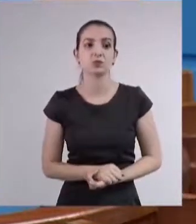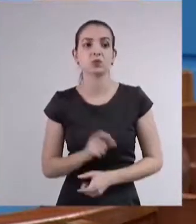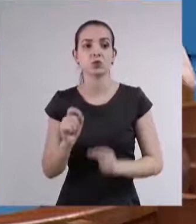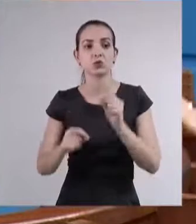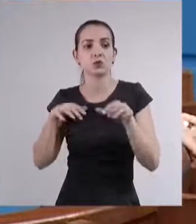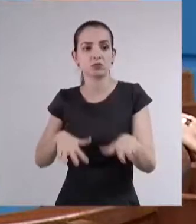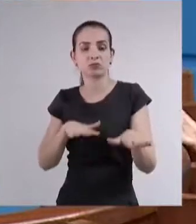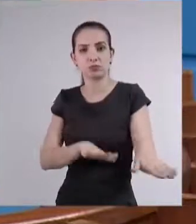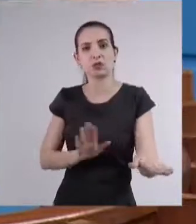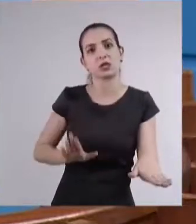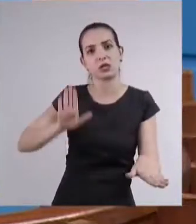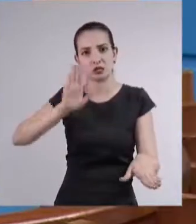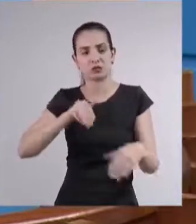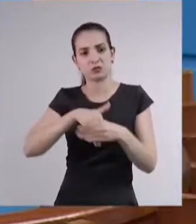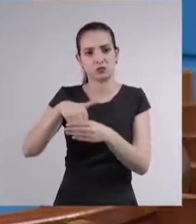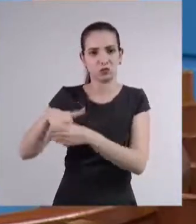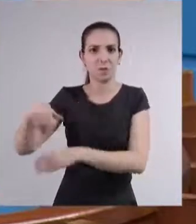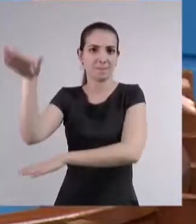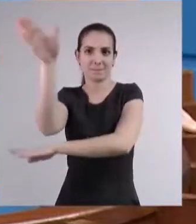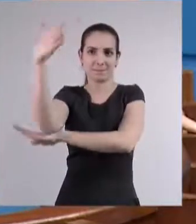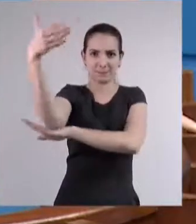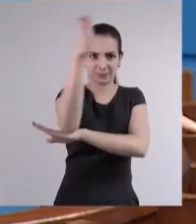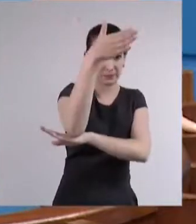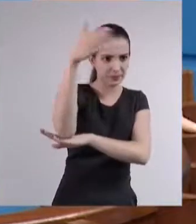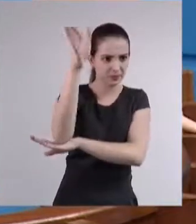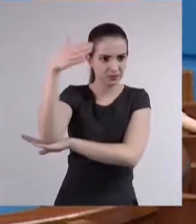Campanha assim de rua também, bandeiras,